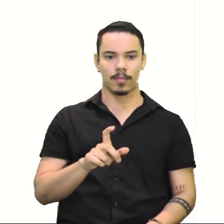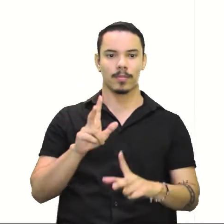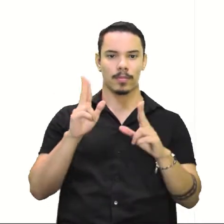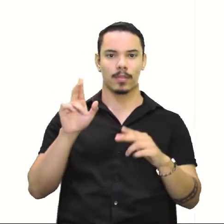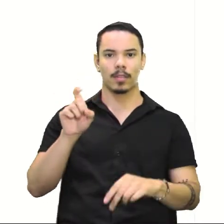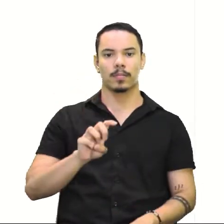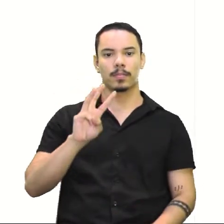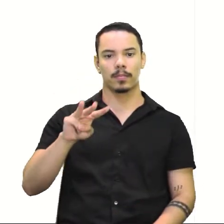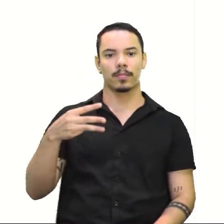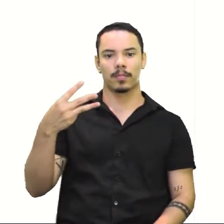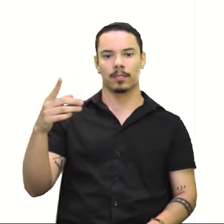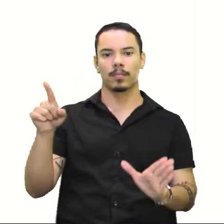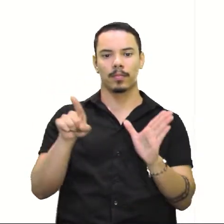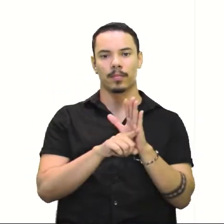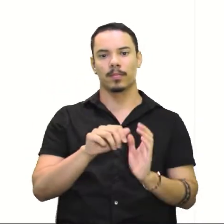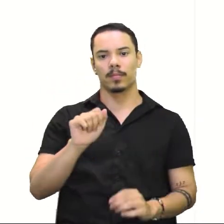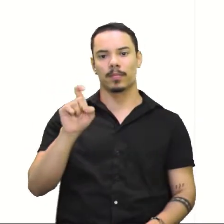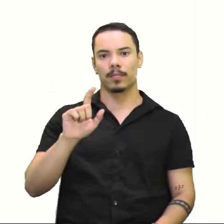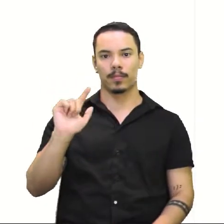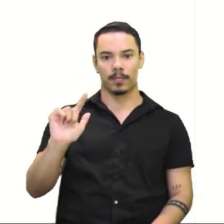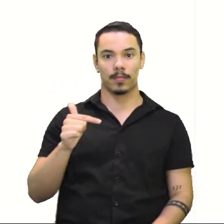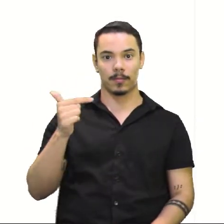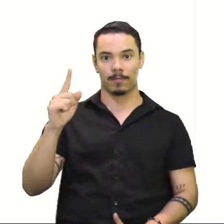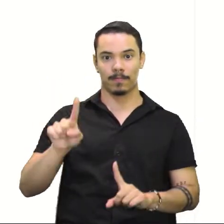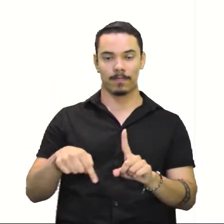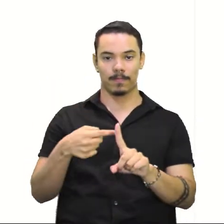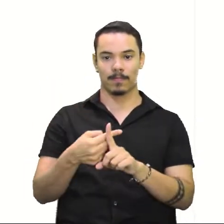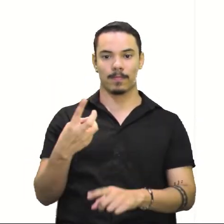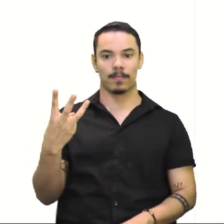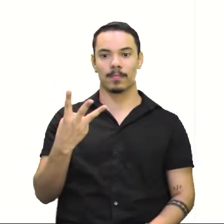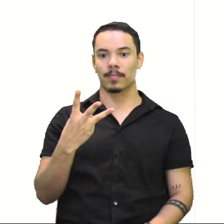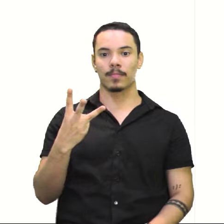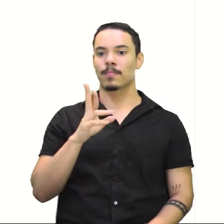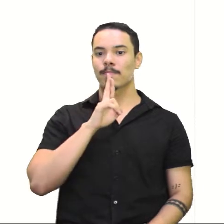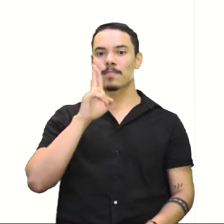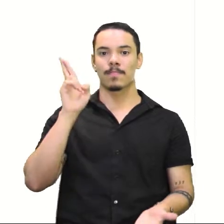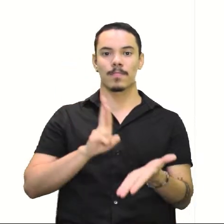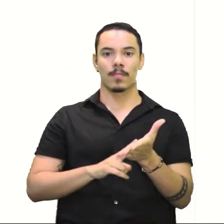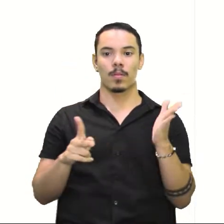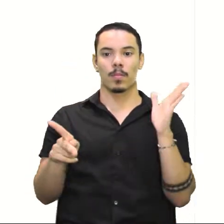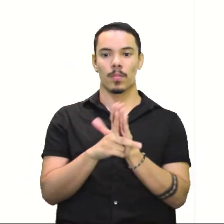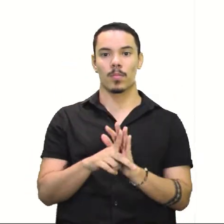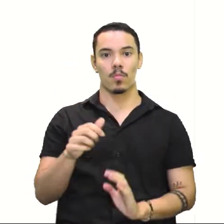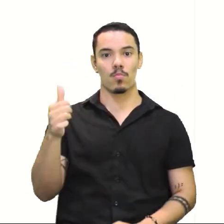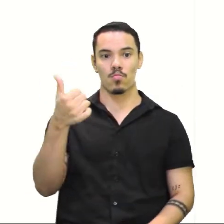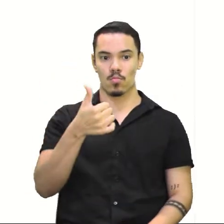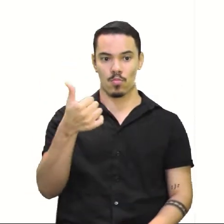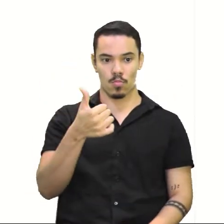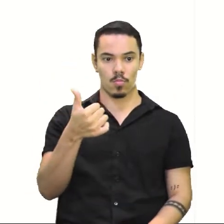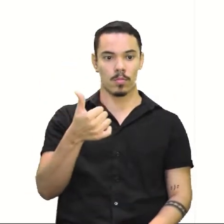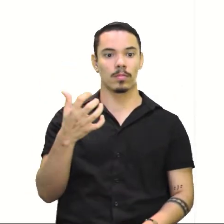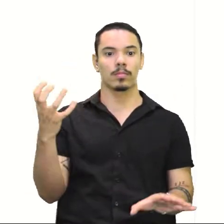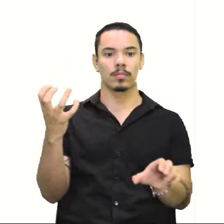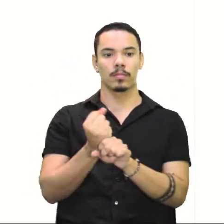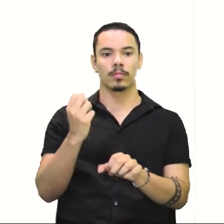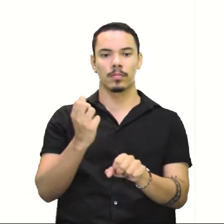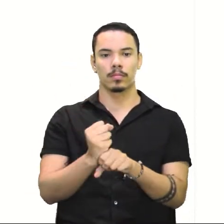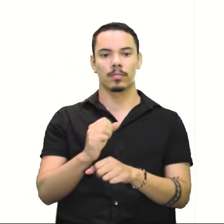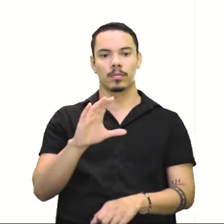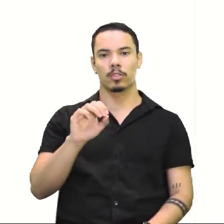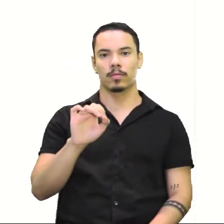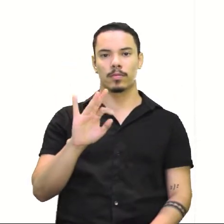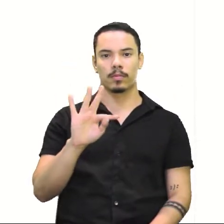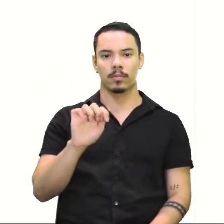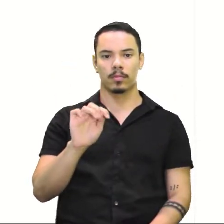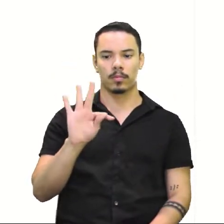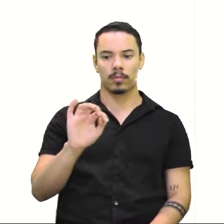quadrado mais 3 admite a raiz 1. Calcule o coeficiente A. Raiz 1. Então, no lugar